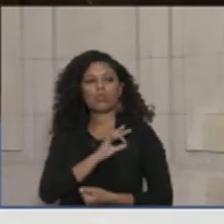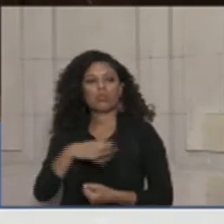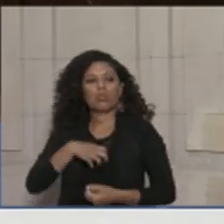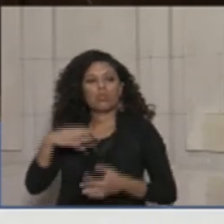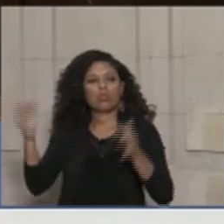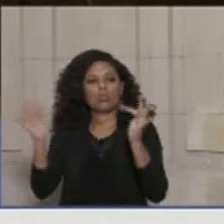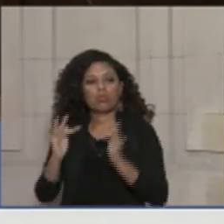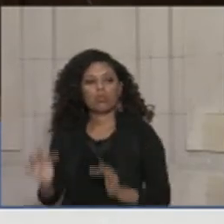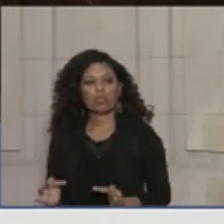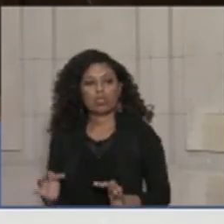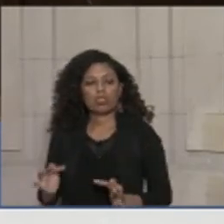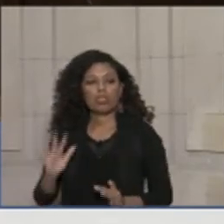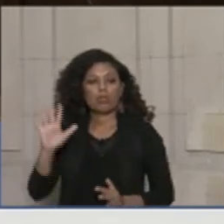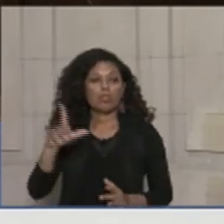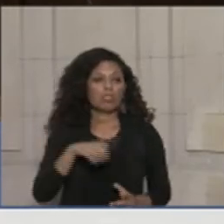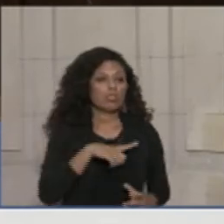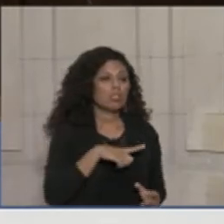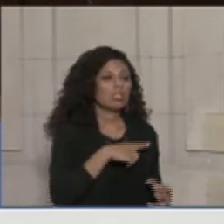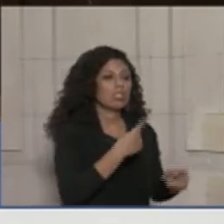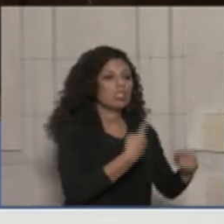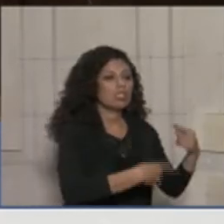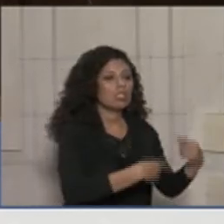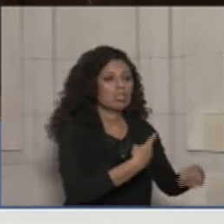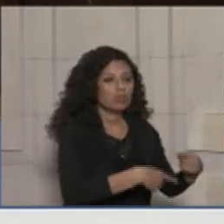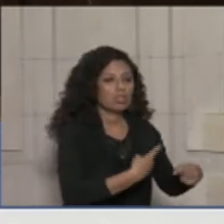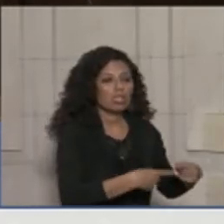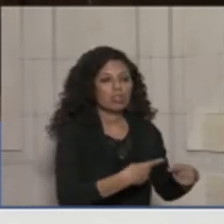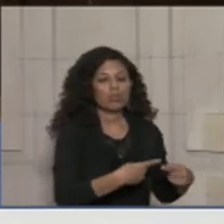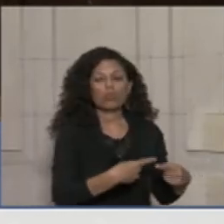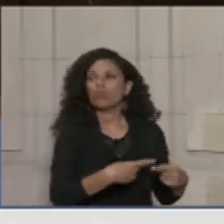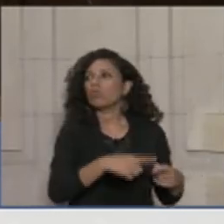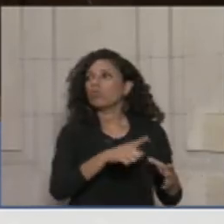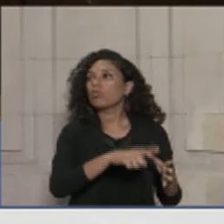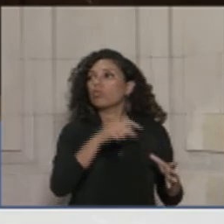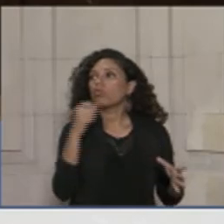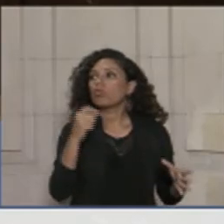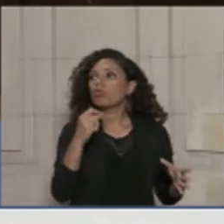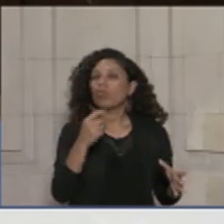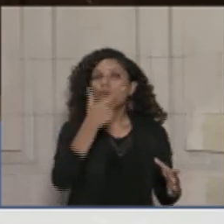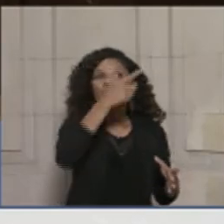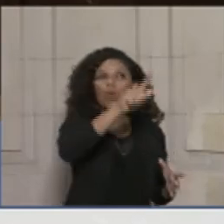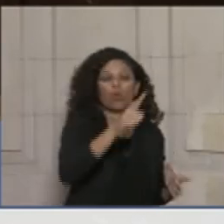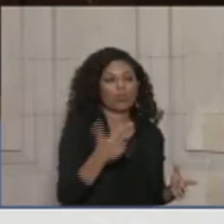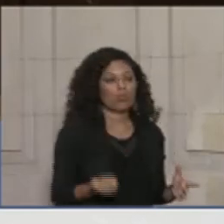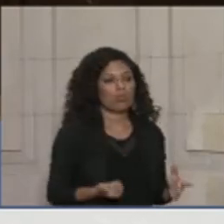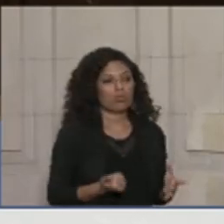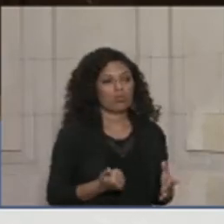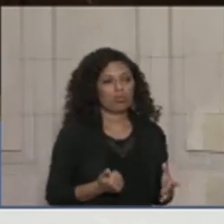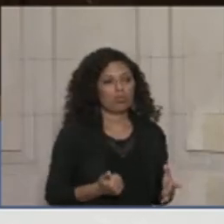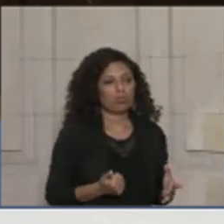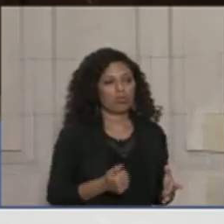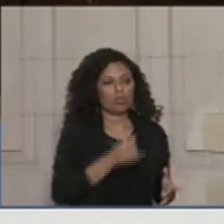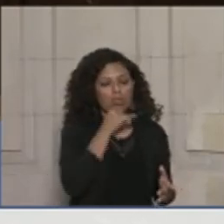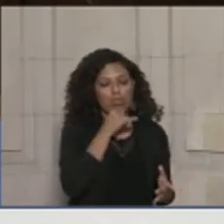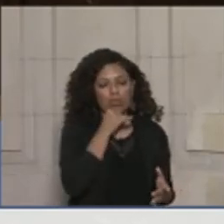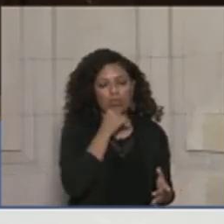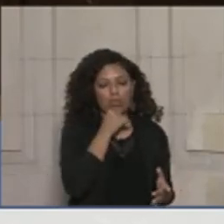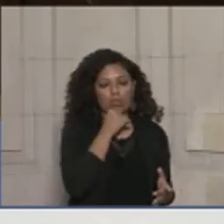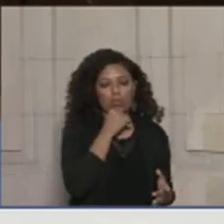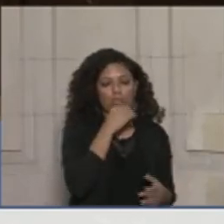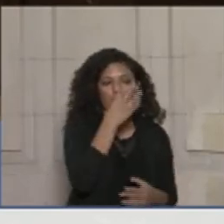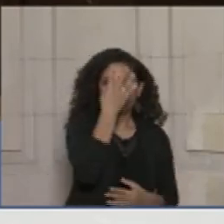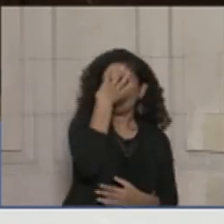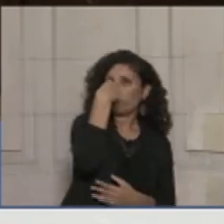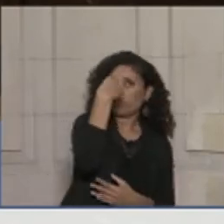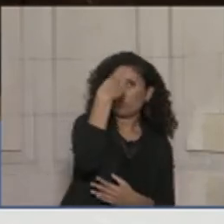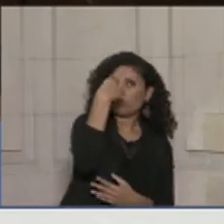Há deputados que escolhem o lado do mal e resolvem, por exemplo, tirar fotografia ao lado